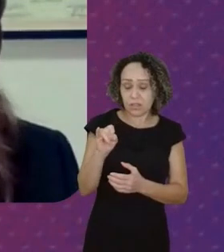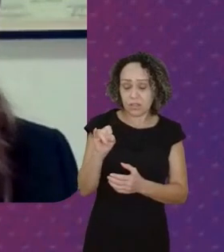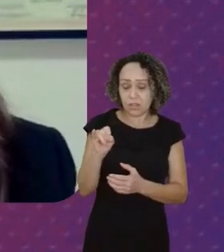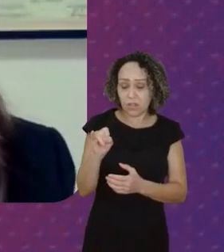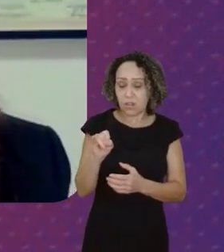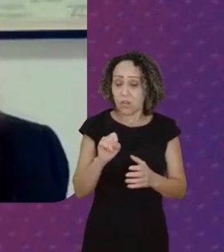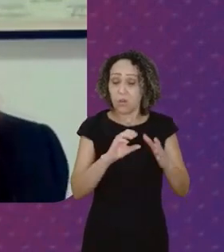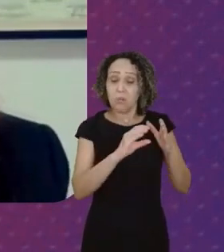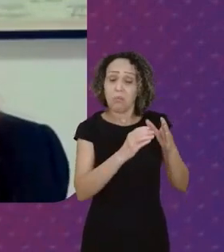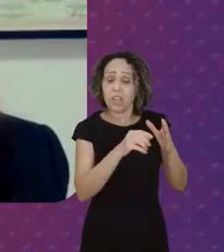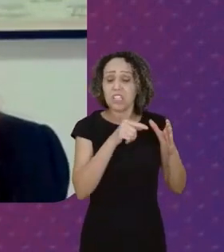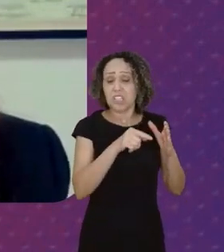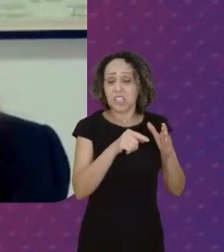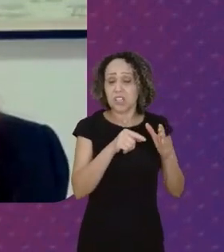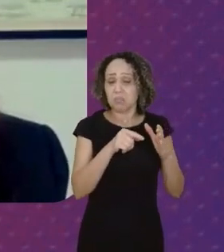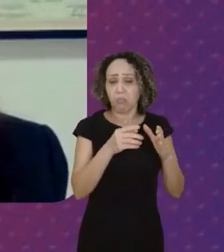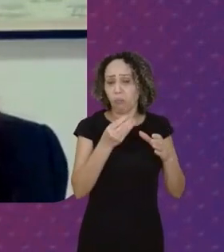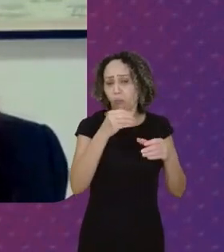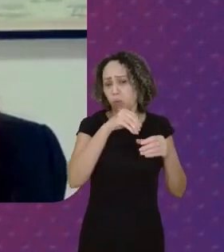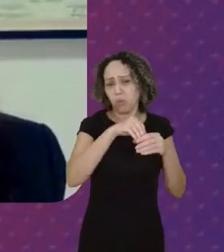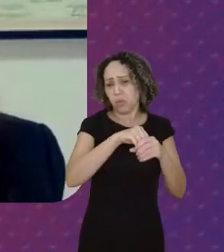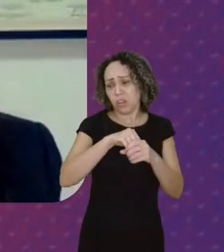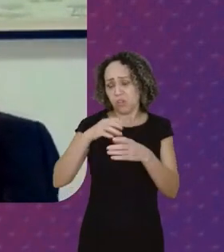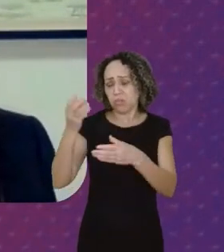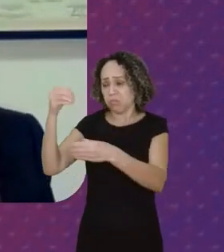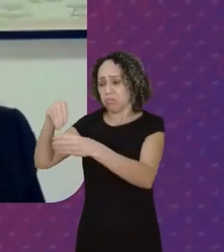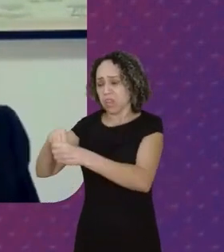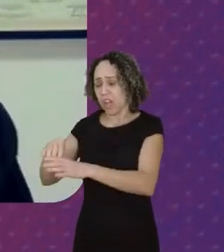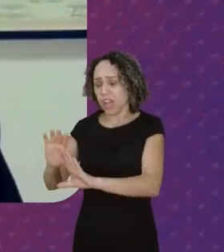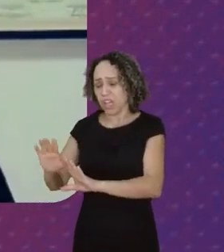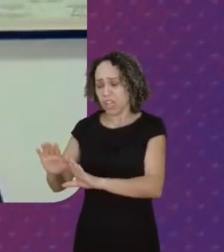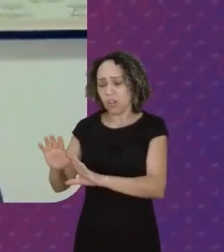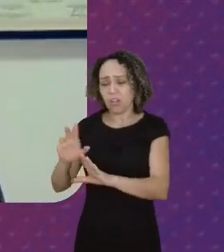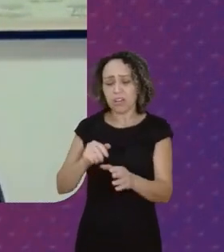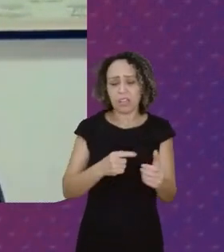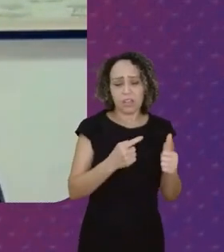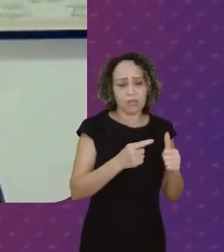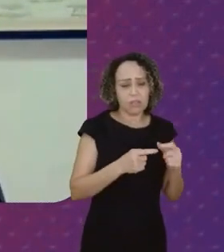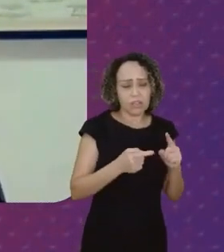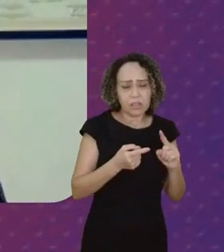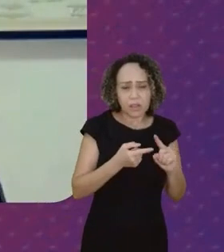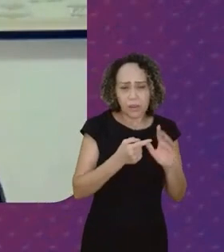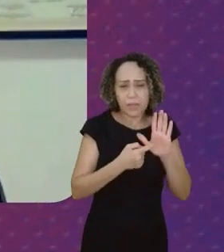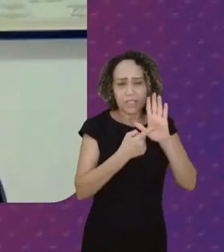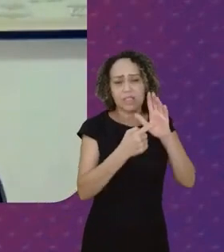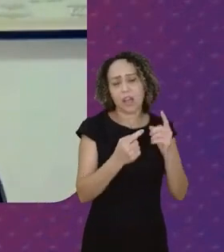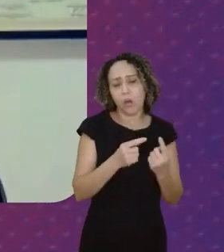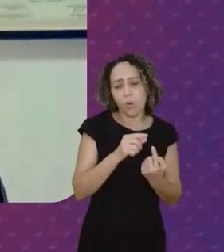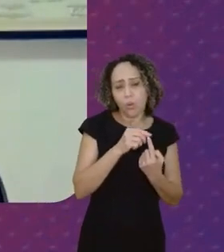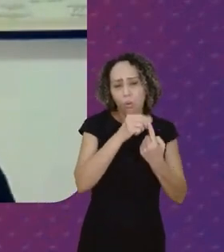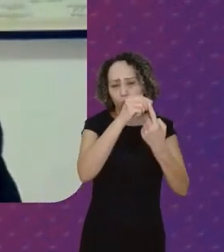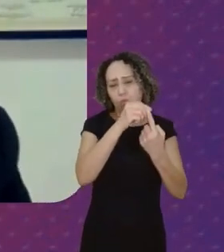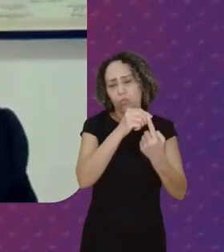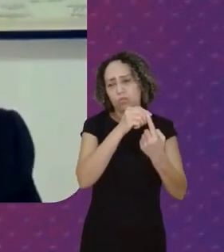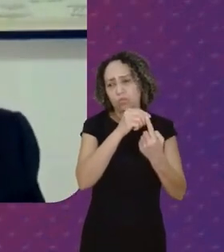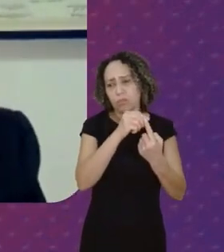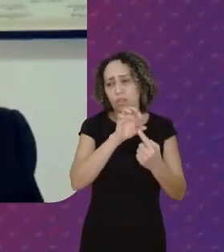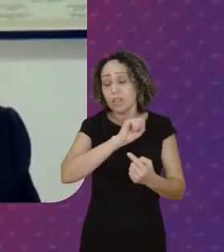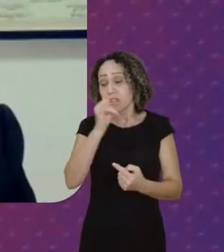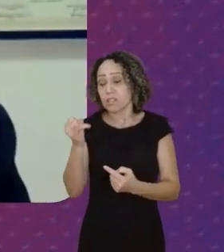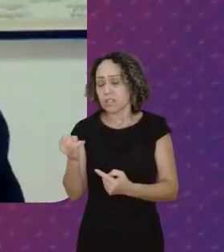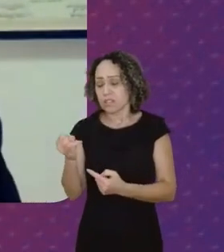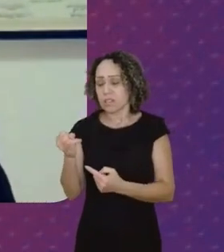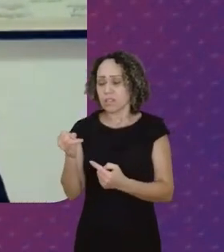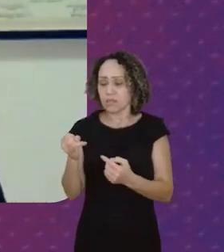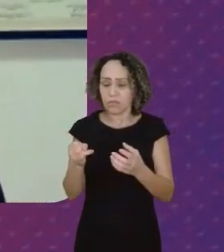partido A apresenta individualmente 100% mais um de candidaturas com relação às cadeiras em disputa. Se for partido A,